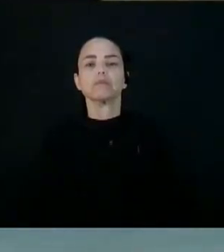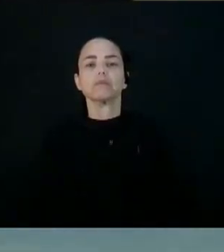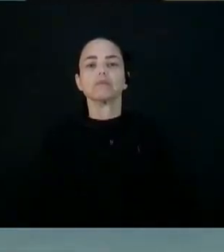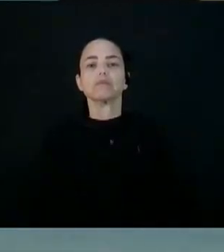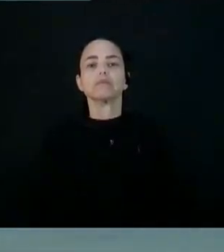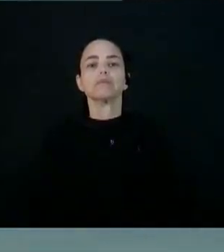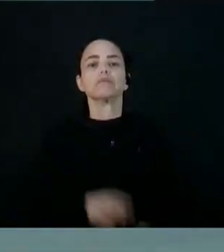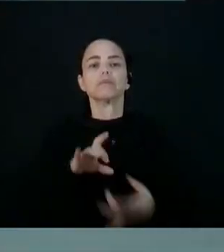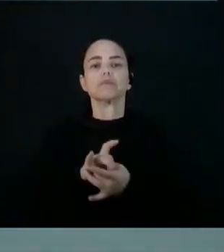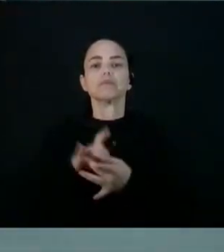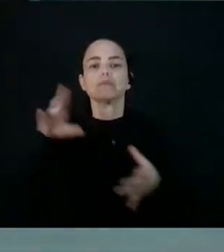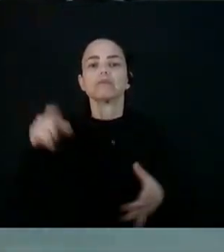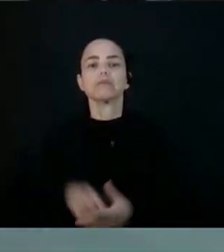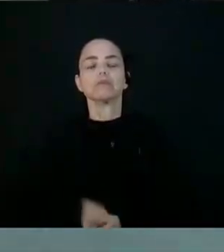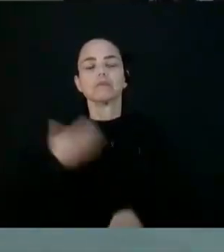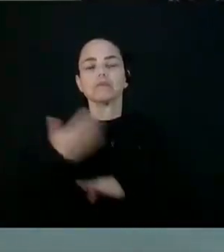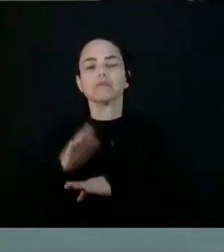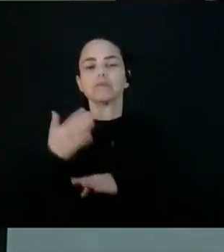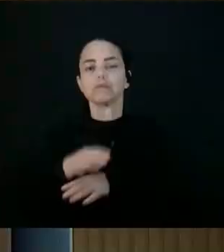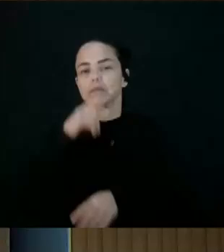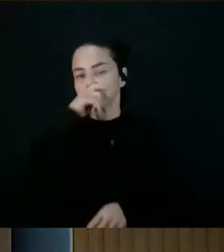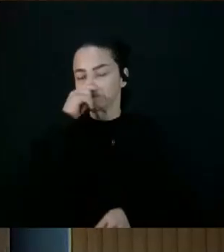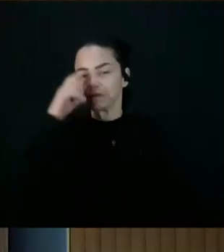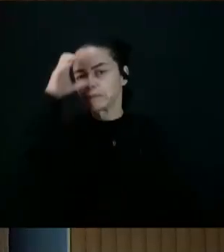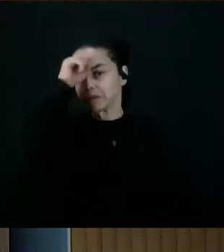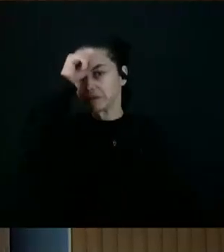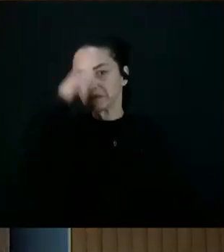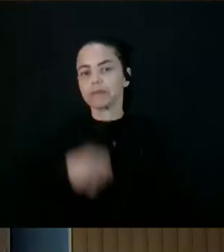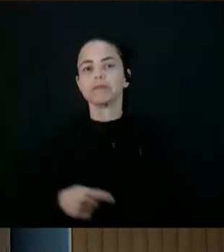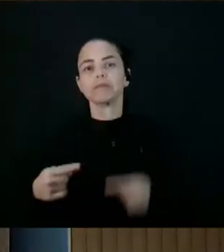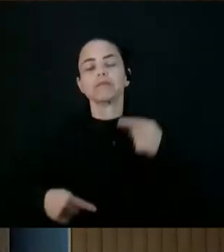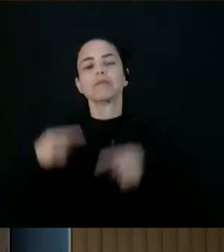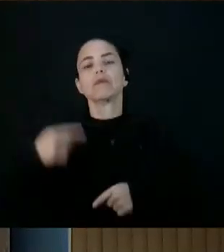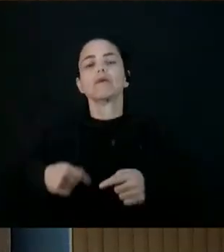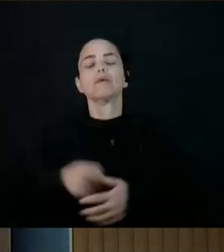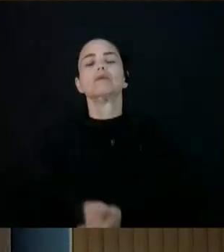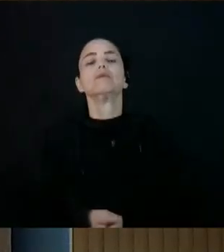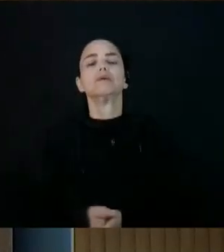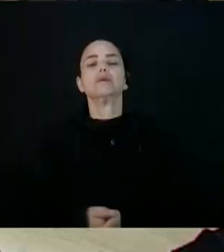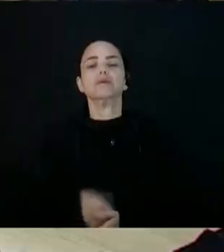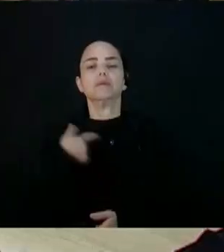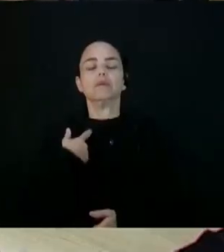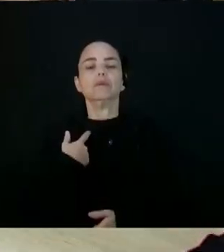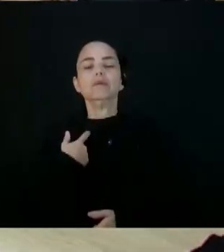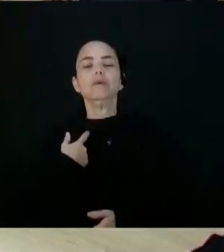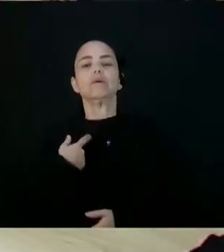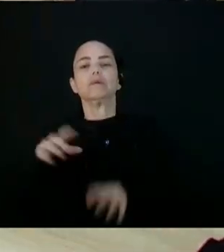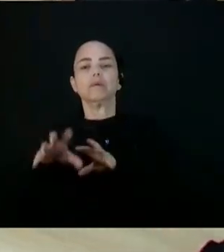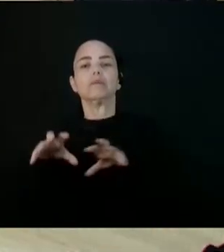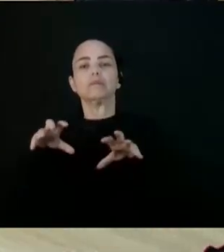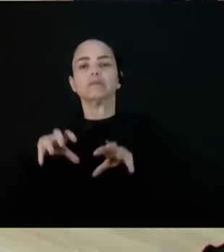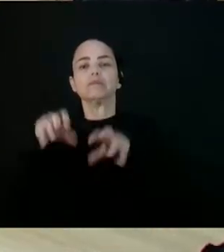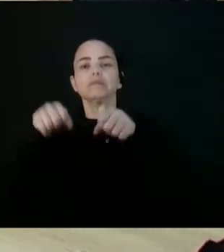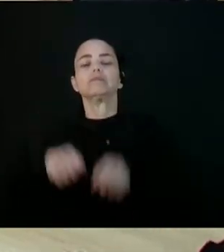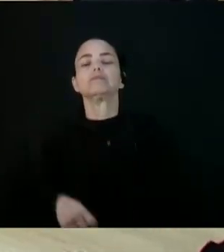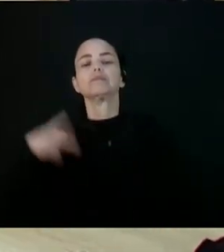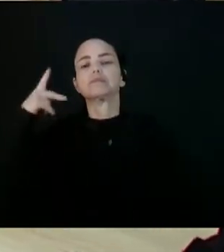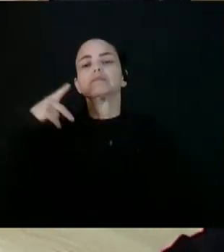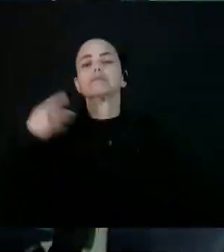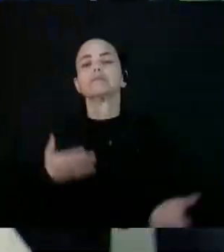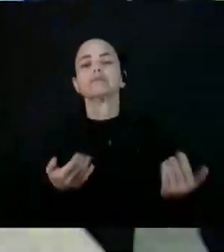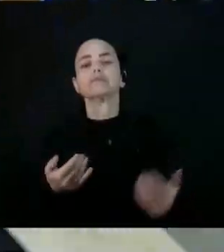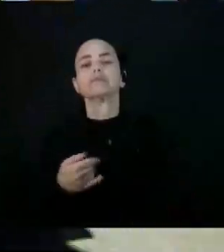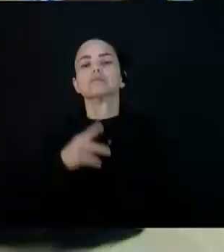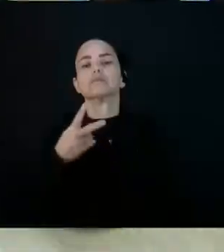Democracia, participação e aprendizagem política marcaram a cerimônia de diplomação e posse do Parlamento Jovem